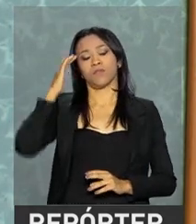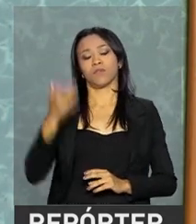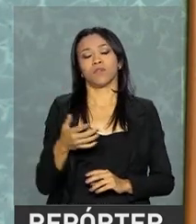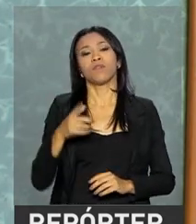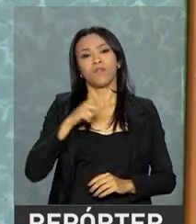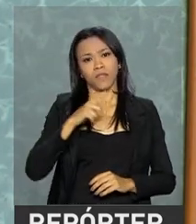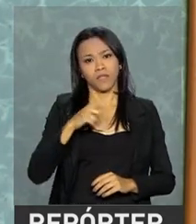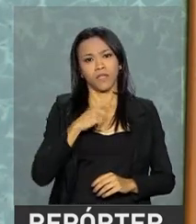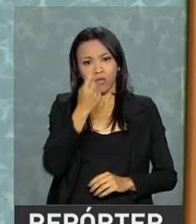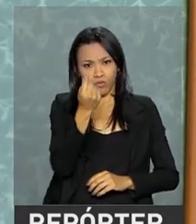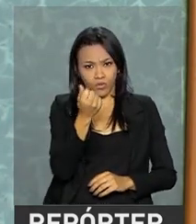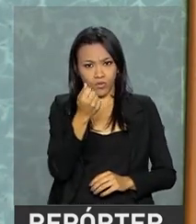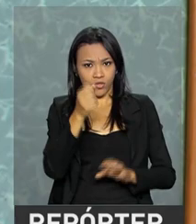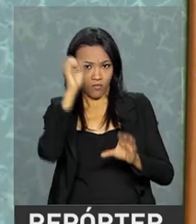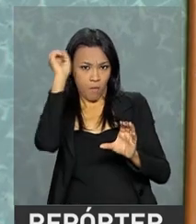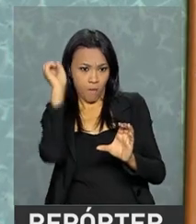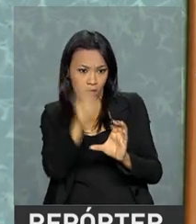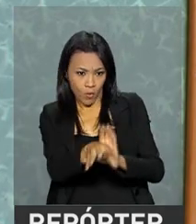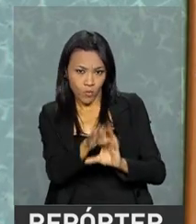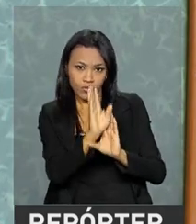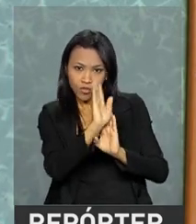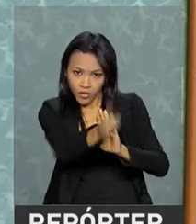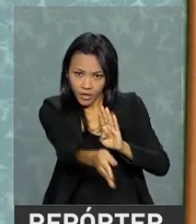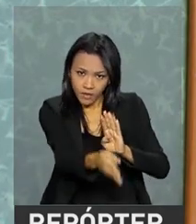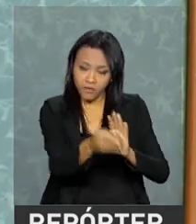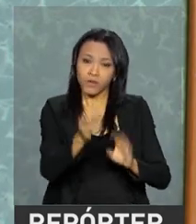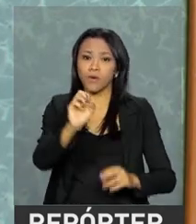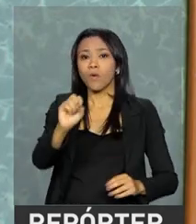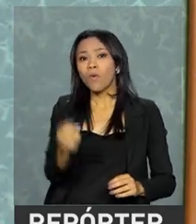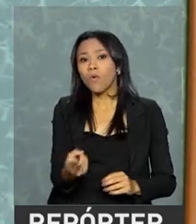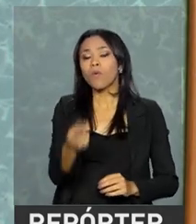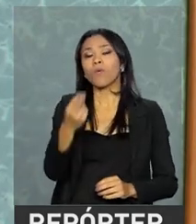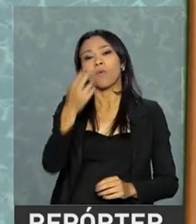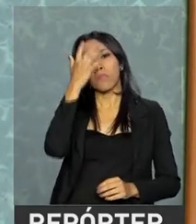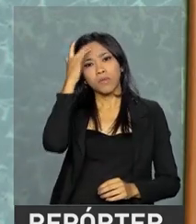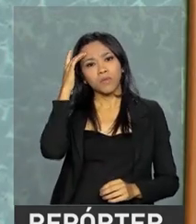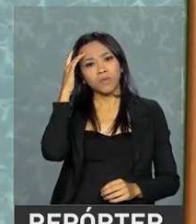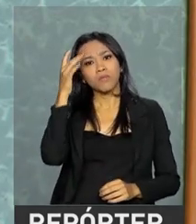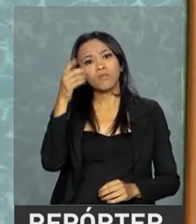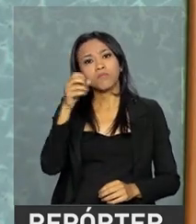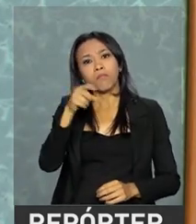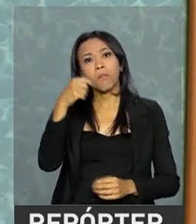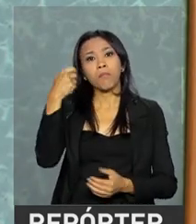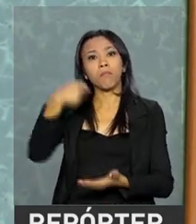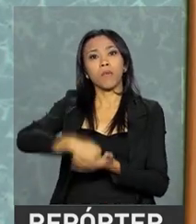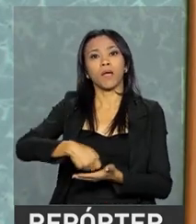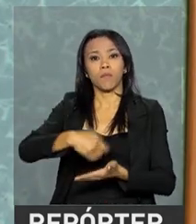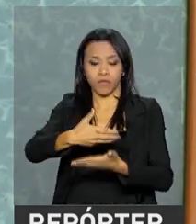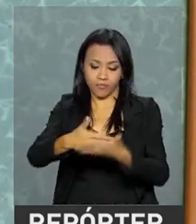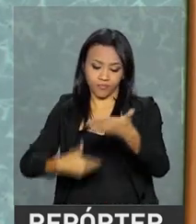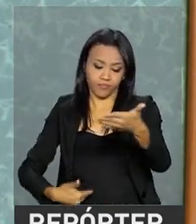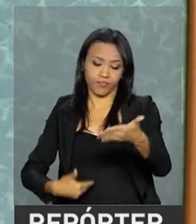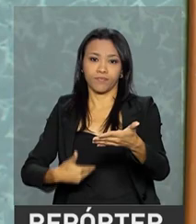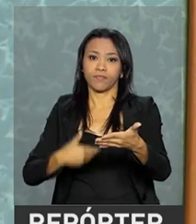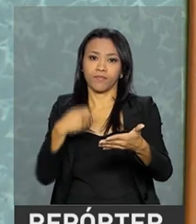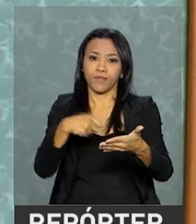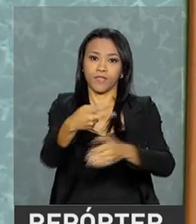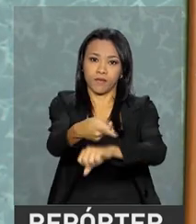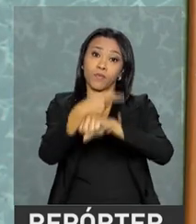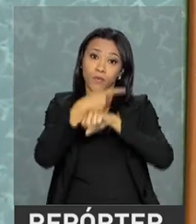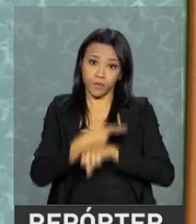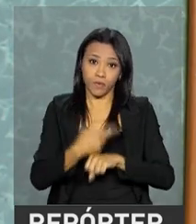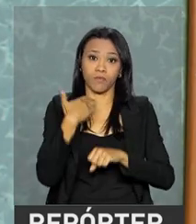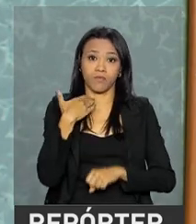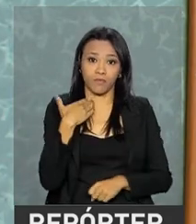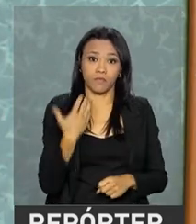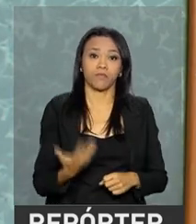depósito automático nas contas dos cotistas ou até um pagamento via folha de pagamento automático isso vai